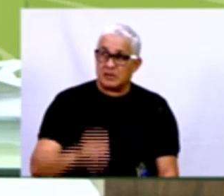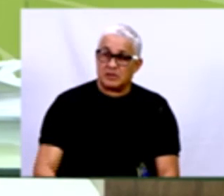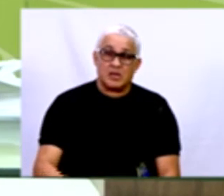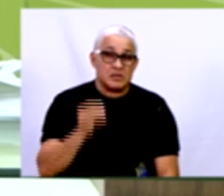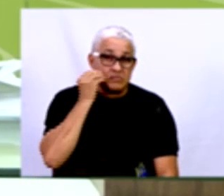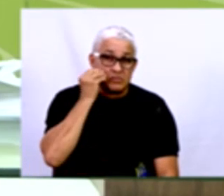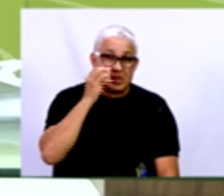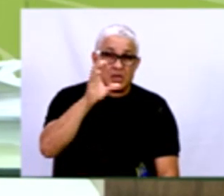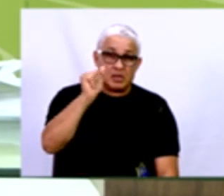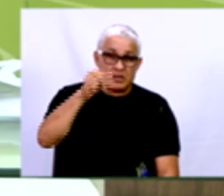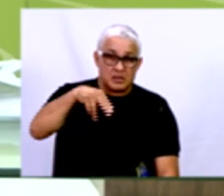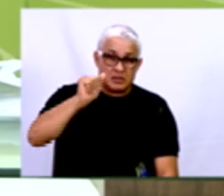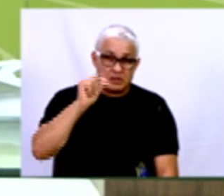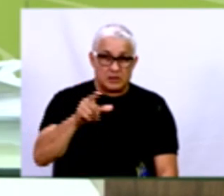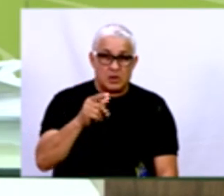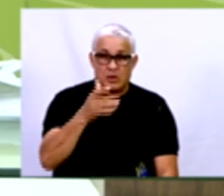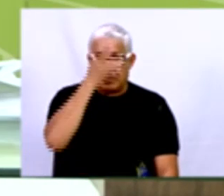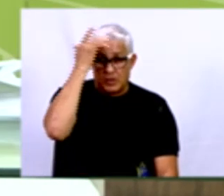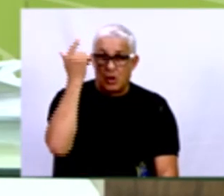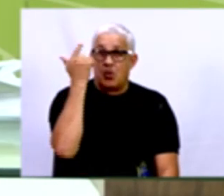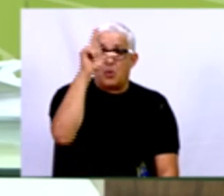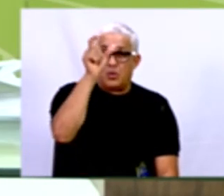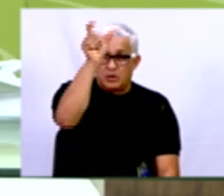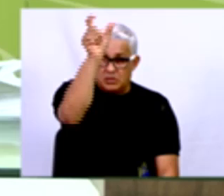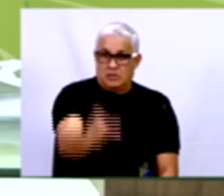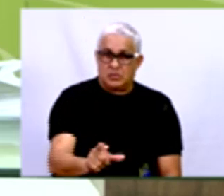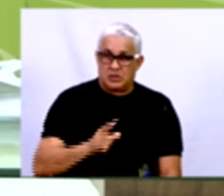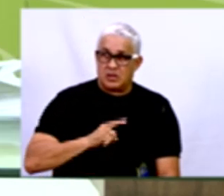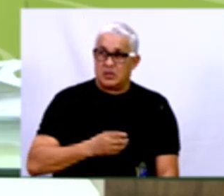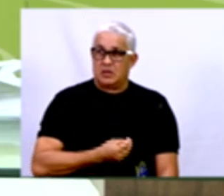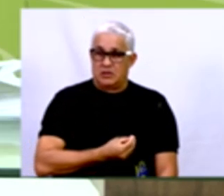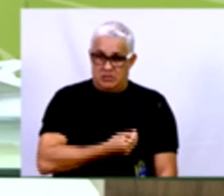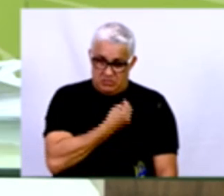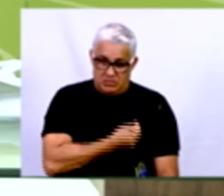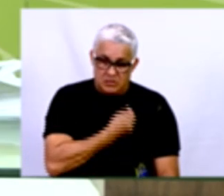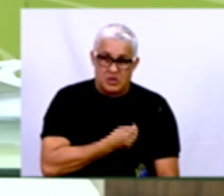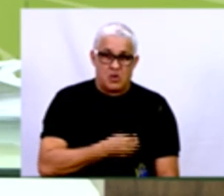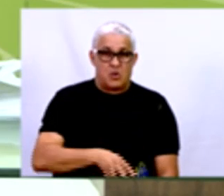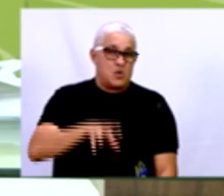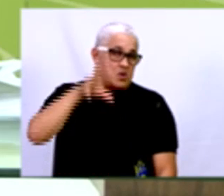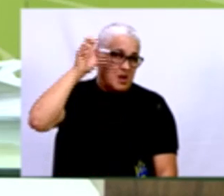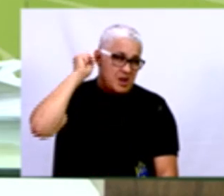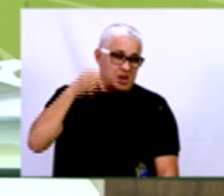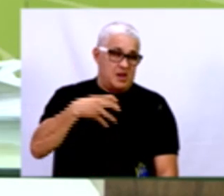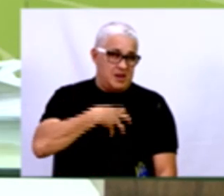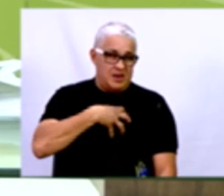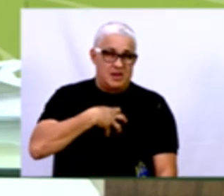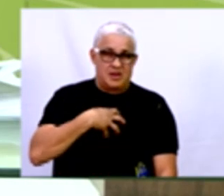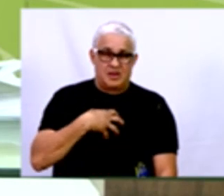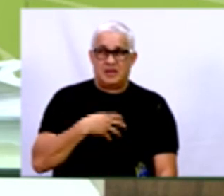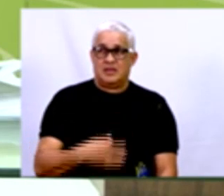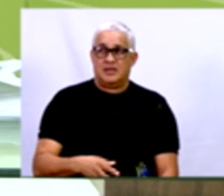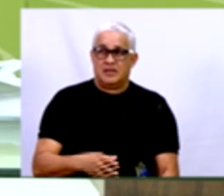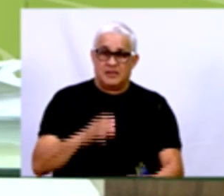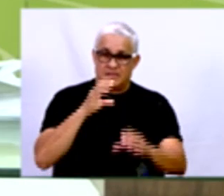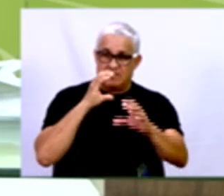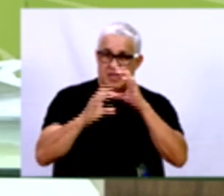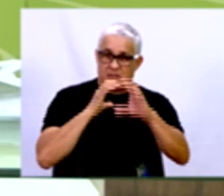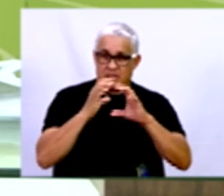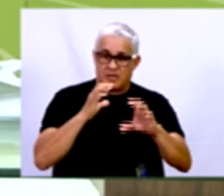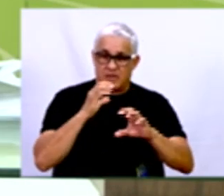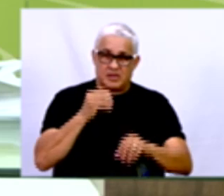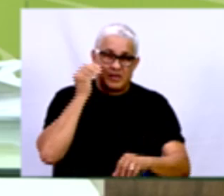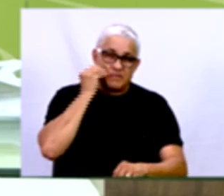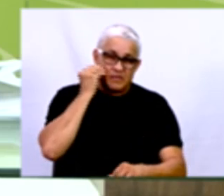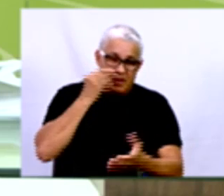testa o canal, saber se o outro está ali realmente te ouvindo, vendo que a mensagem que você tentou passar